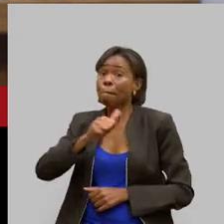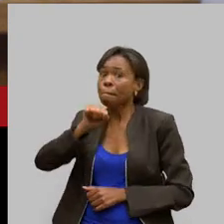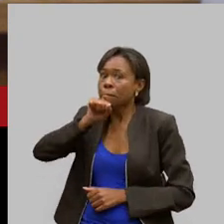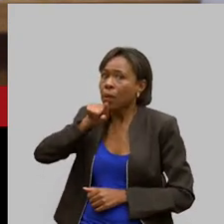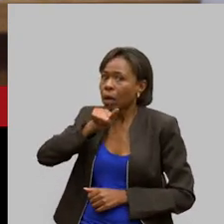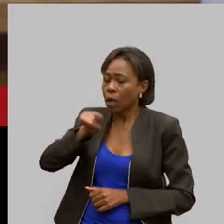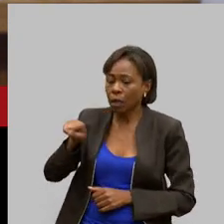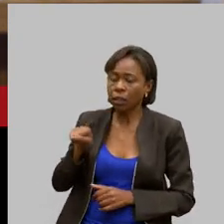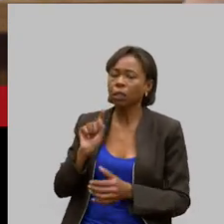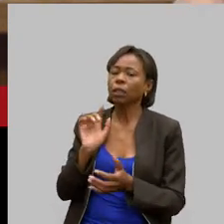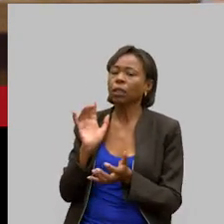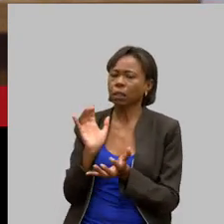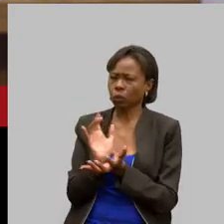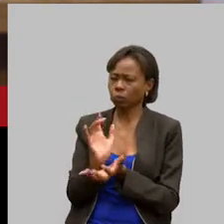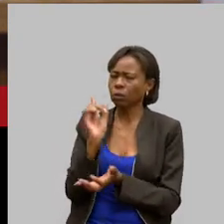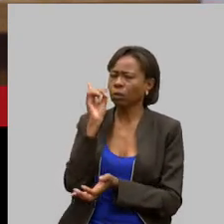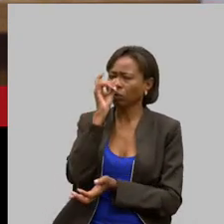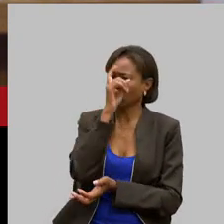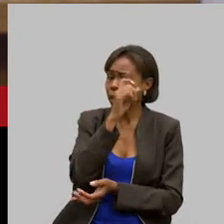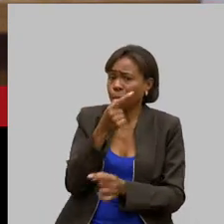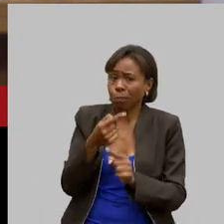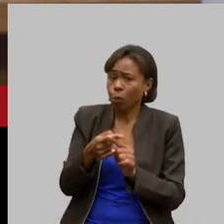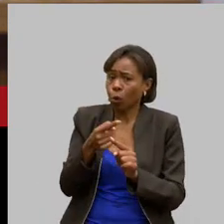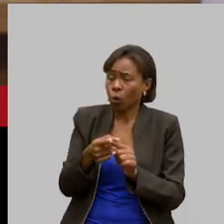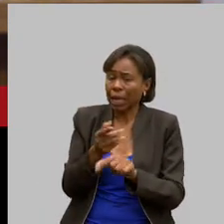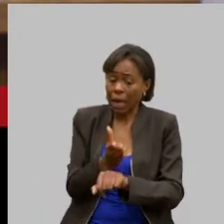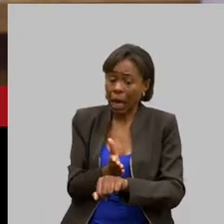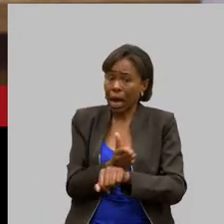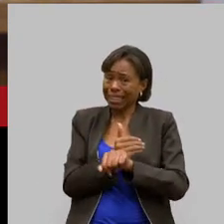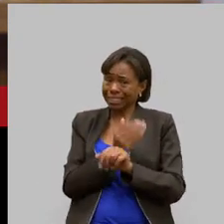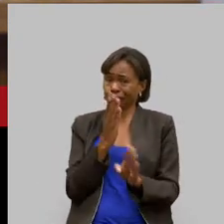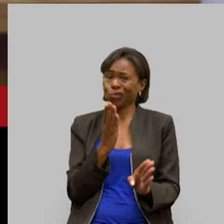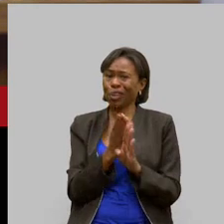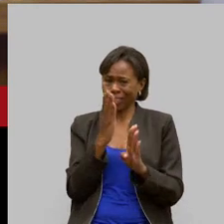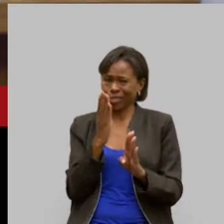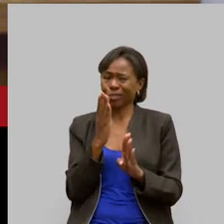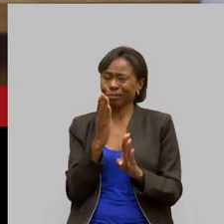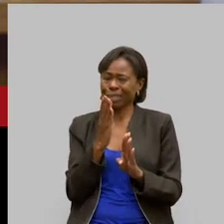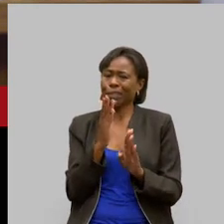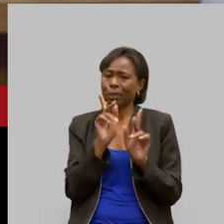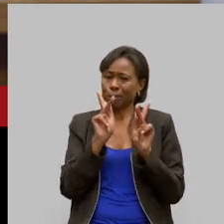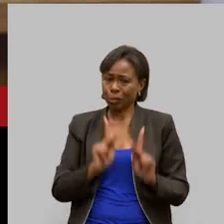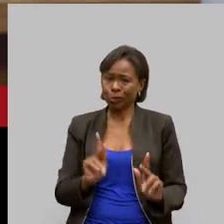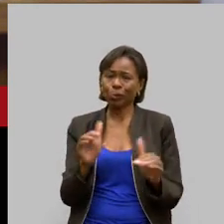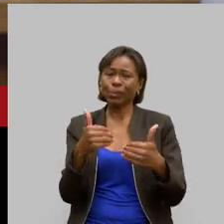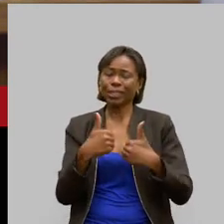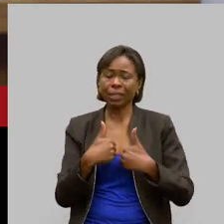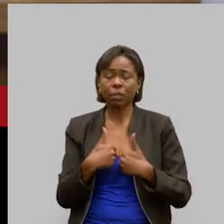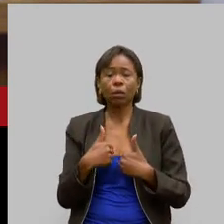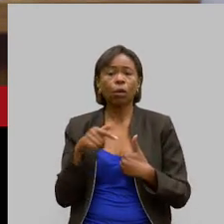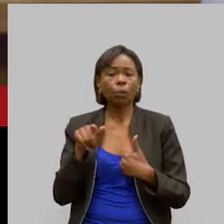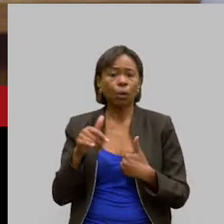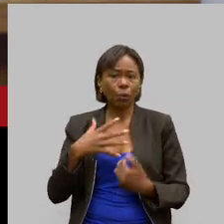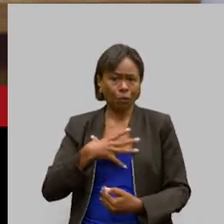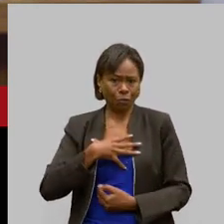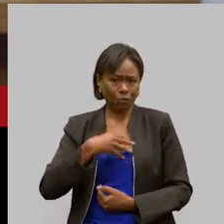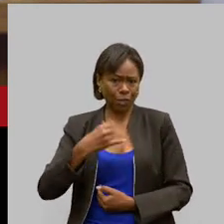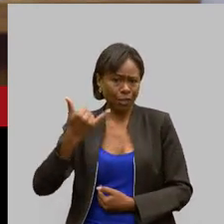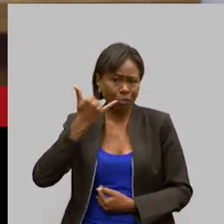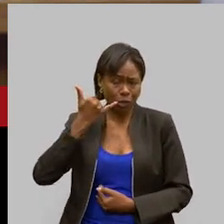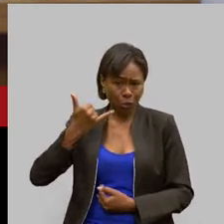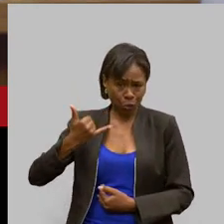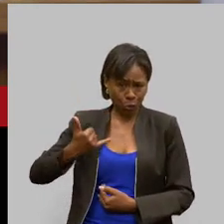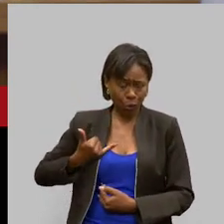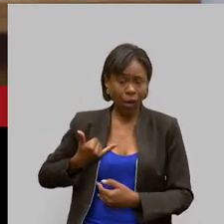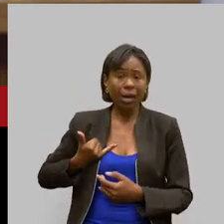diagnóstico é muito cedo para as pessoas com autismo meu primo agora ele me ligou o filho dele foi diagnosticado com